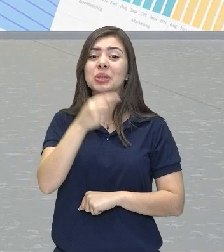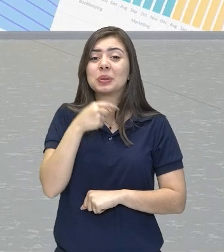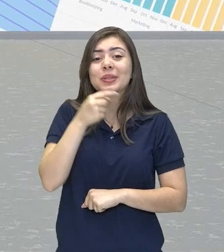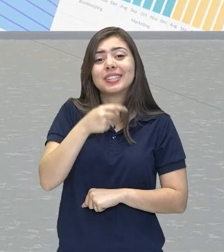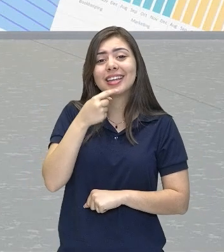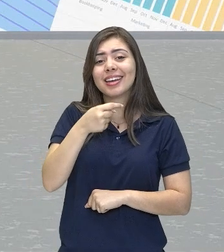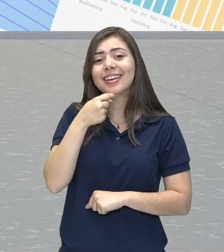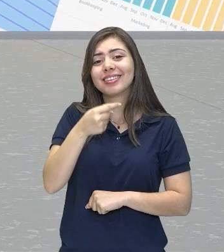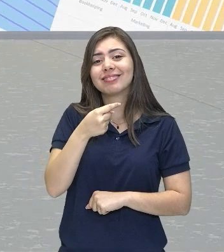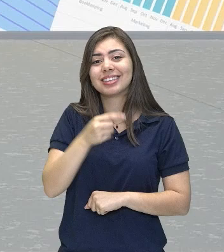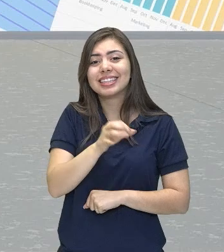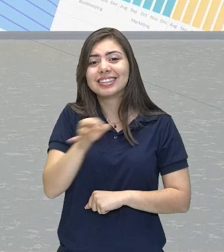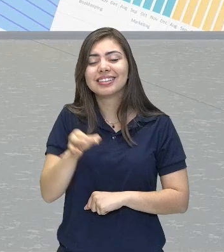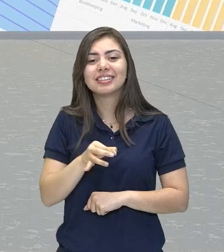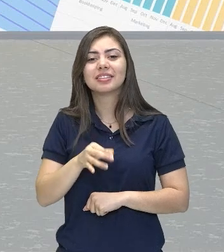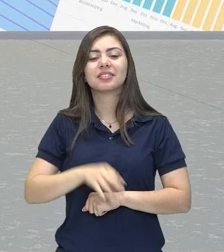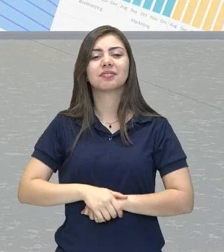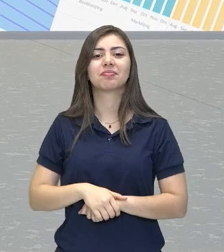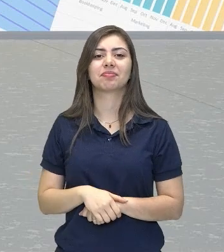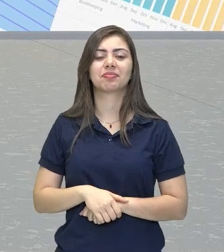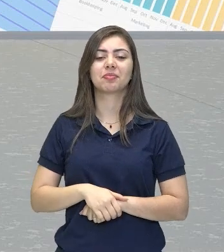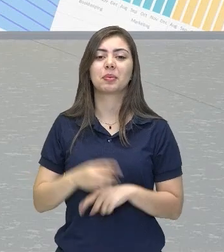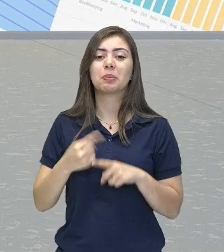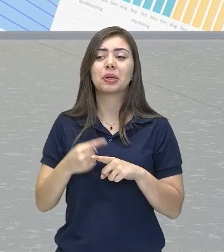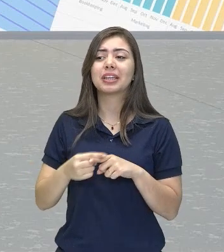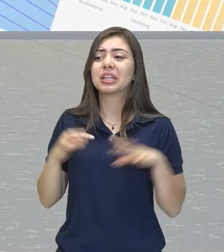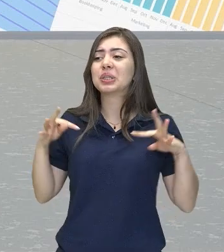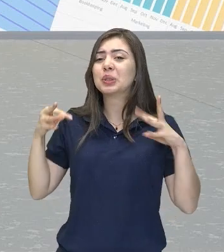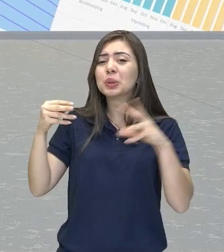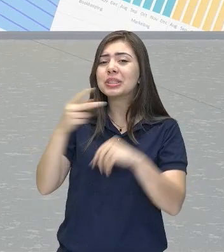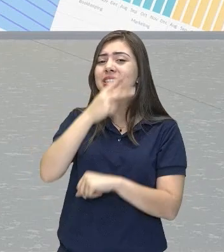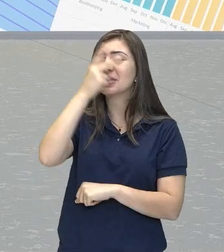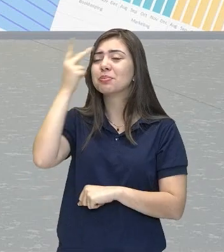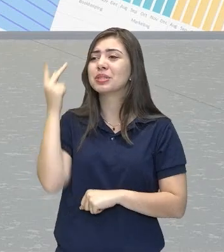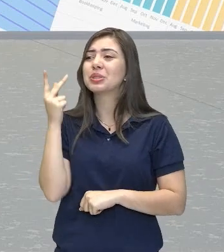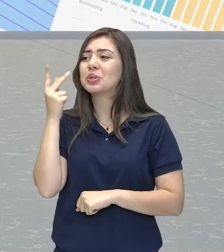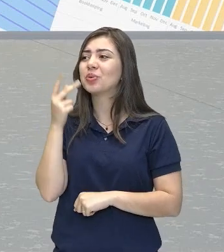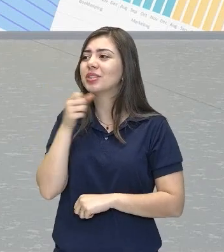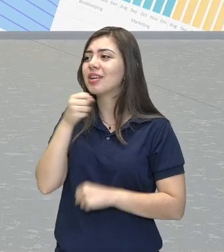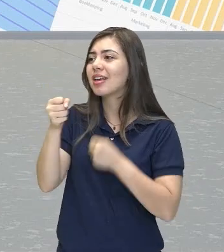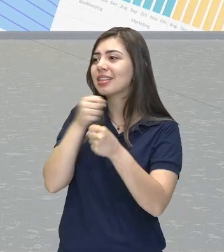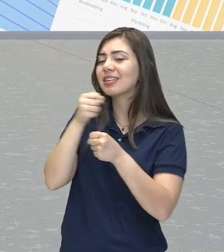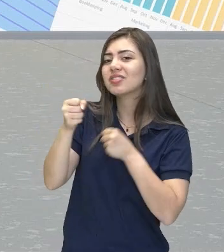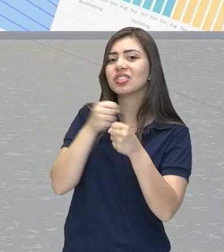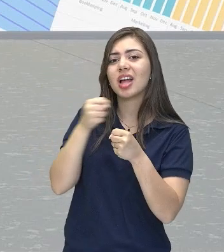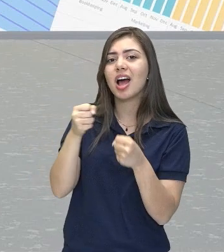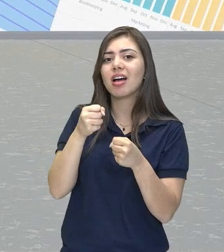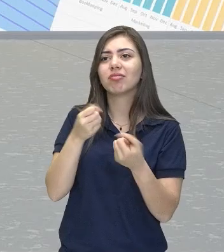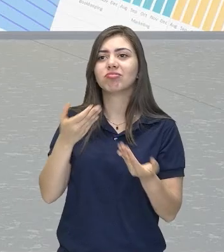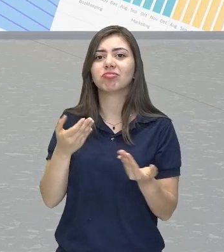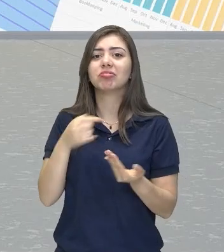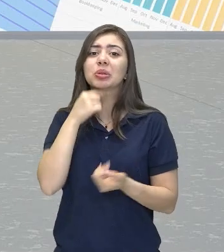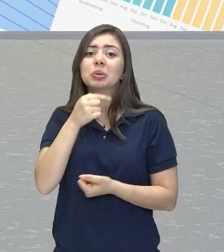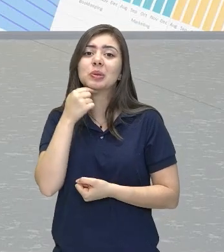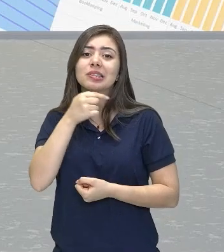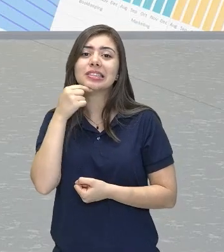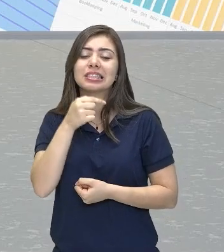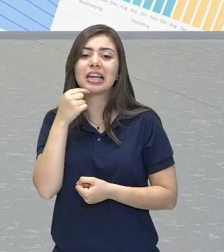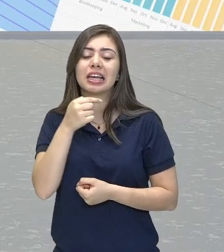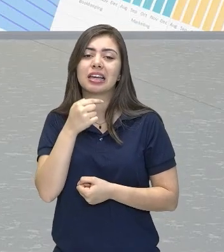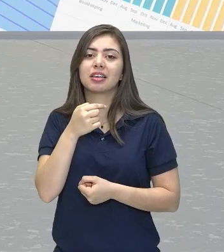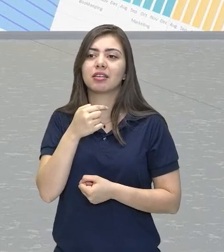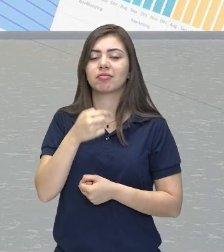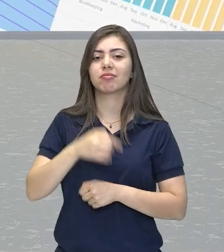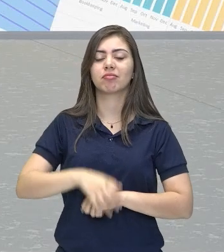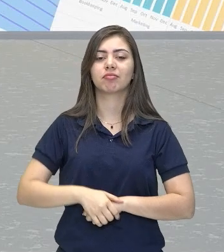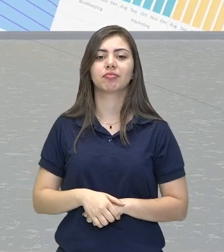censitária, onde todo indivíduo, todos os elementos são entrevistados, né? São perguntados ali da sua